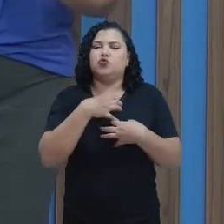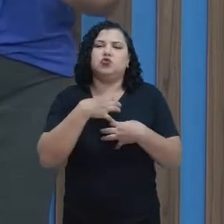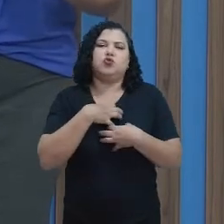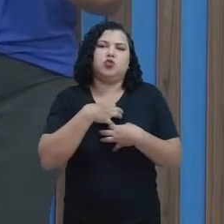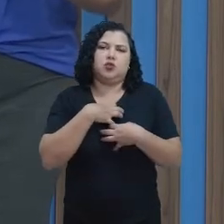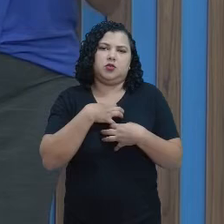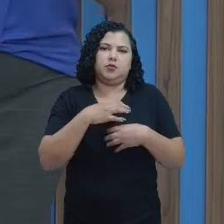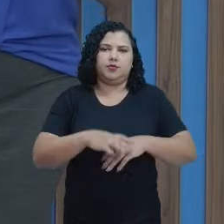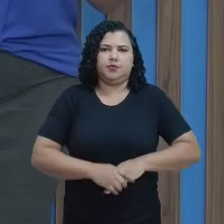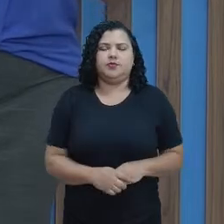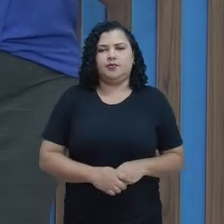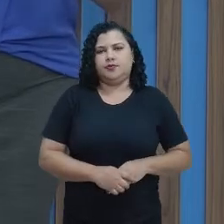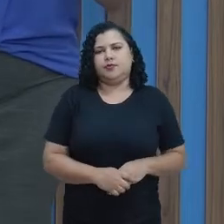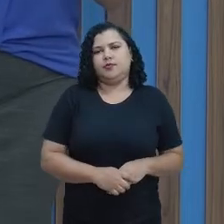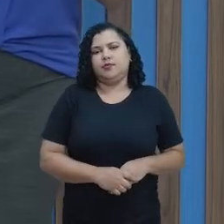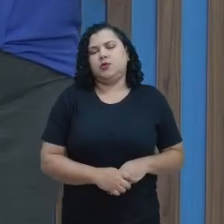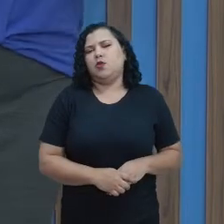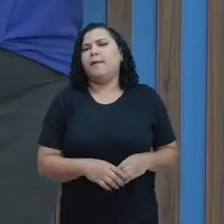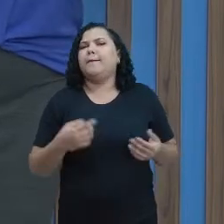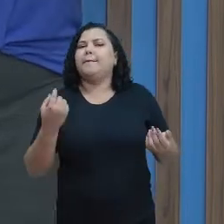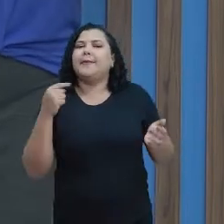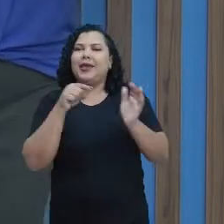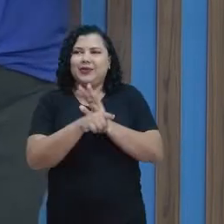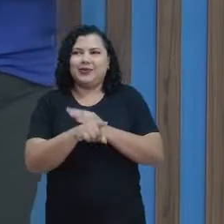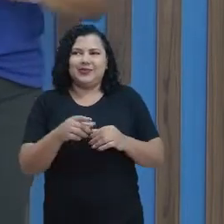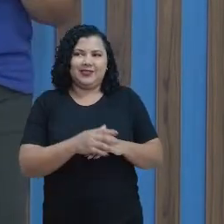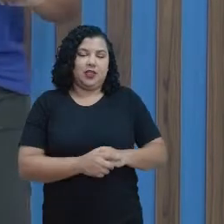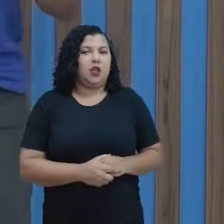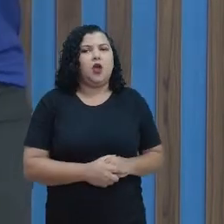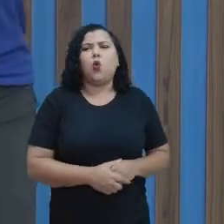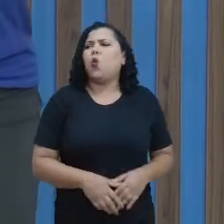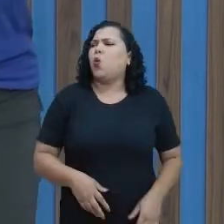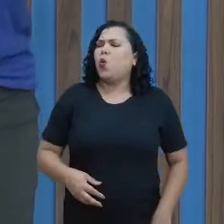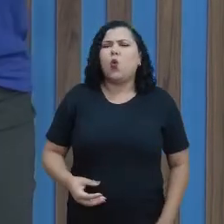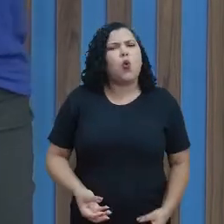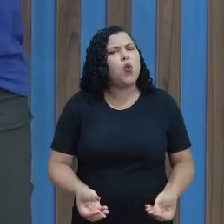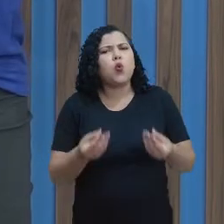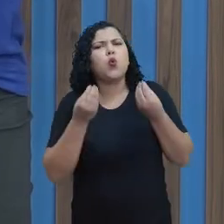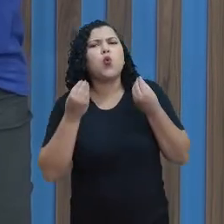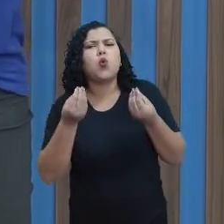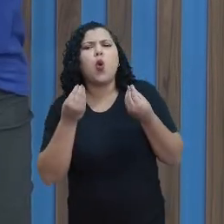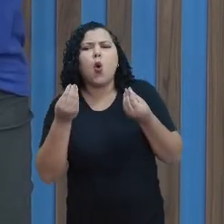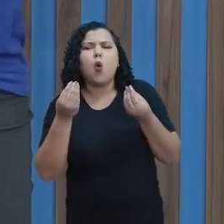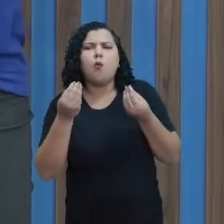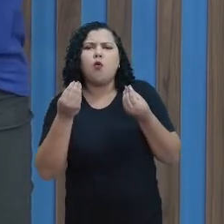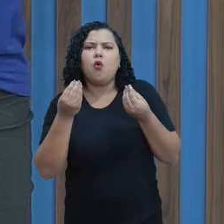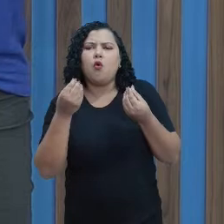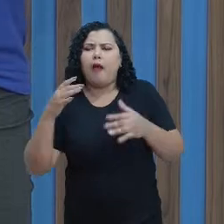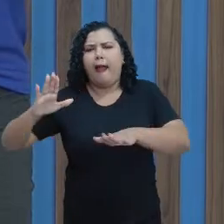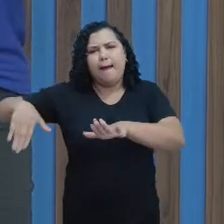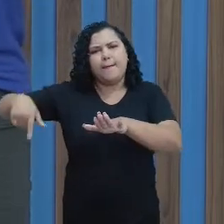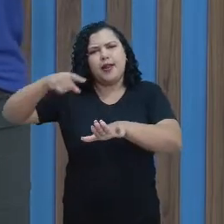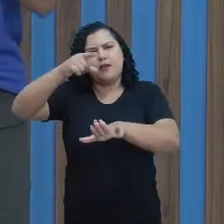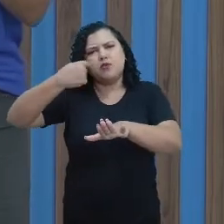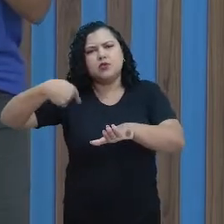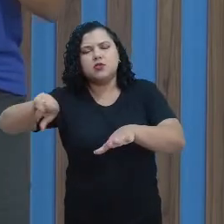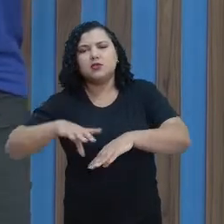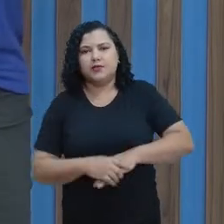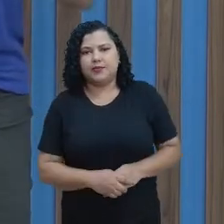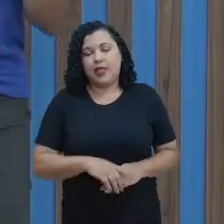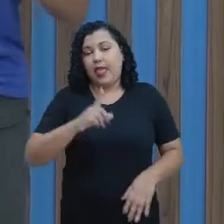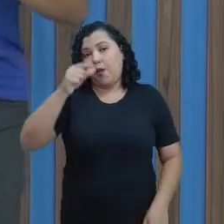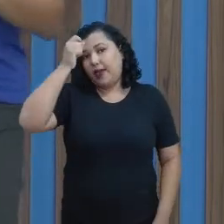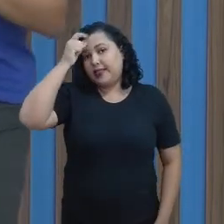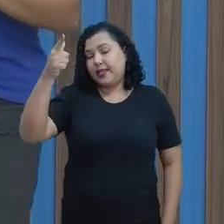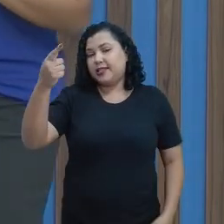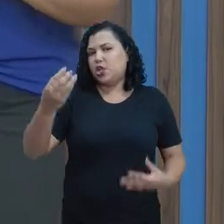maneira. Como a gente pergunta, de novo, como a gente faz? Como você foi à praia? Não é? É uma ideia